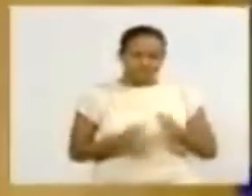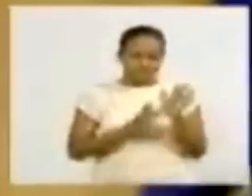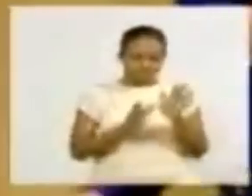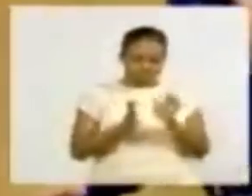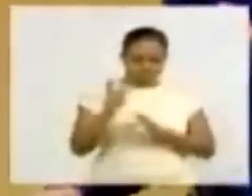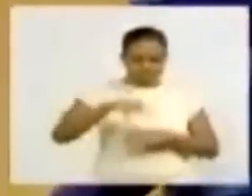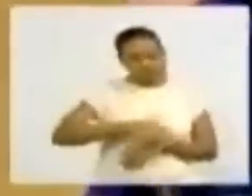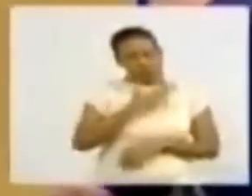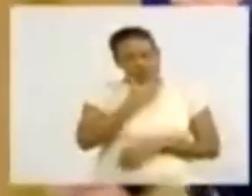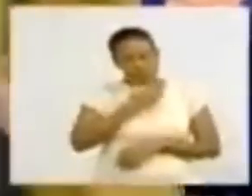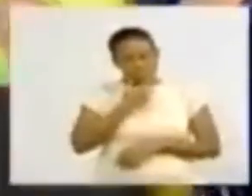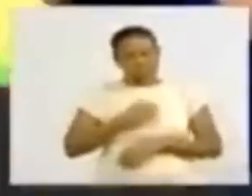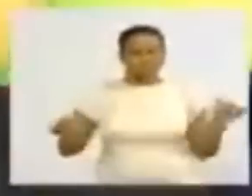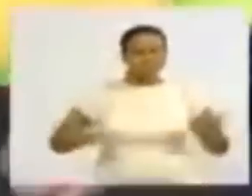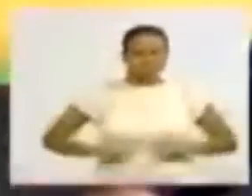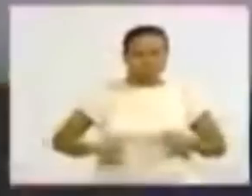humana,